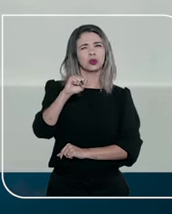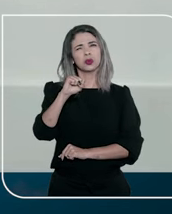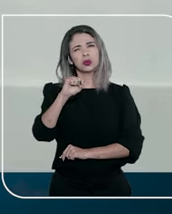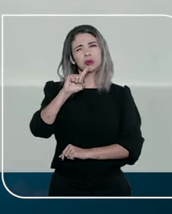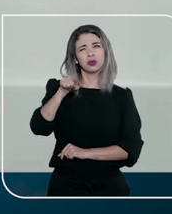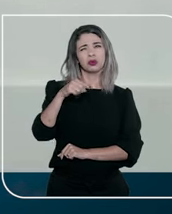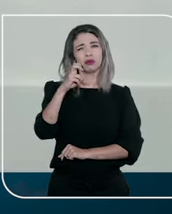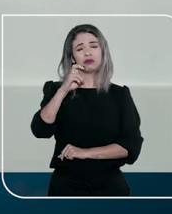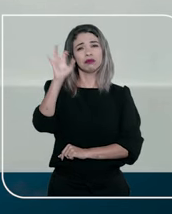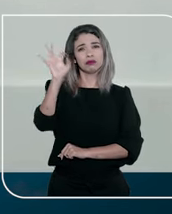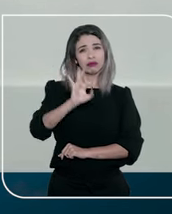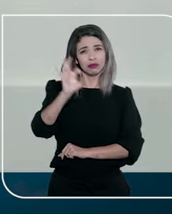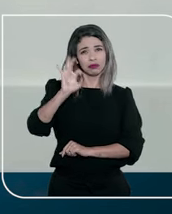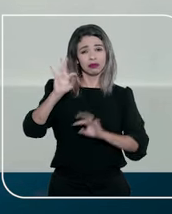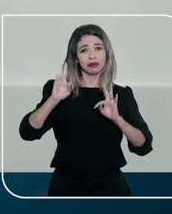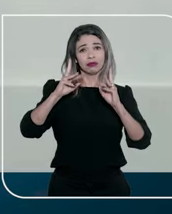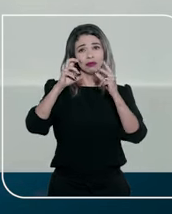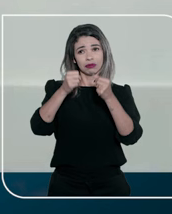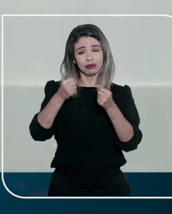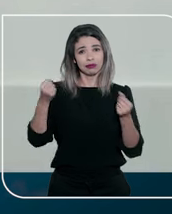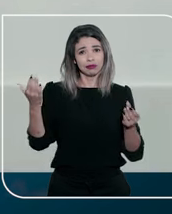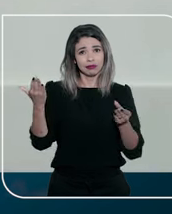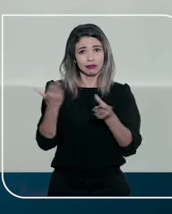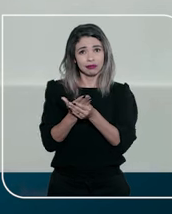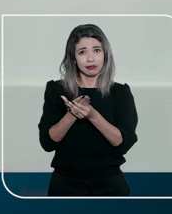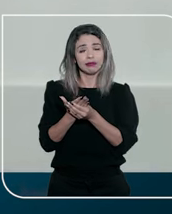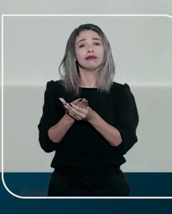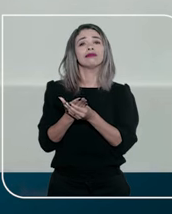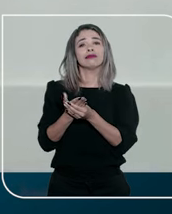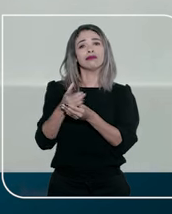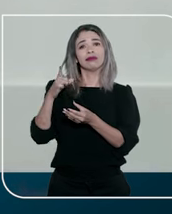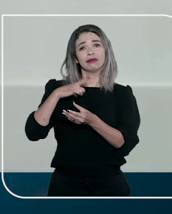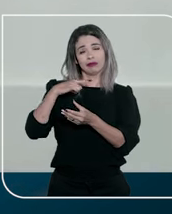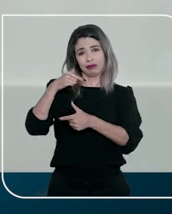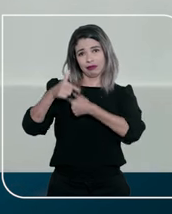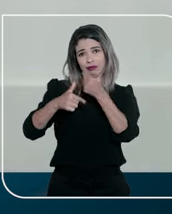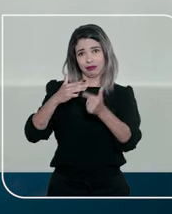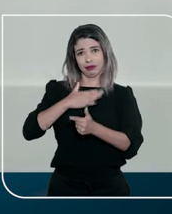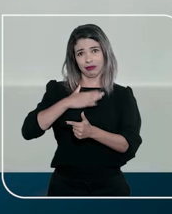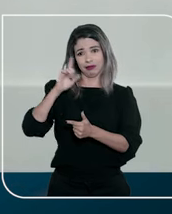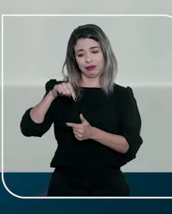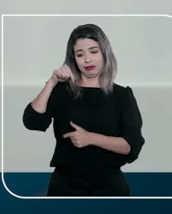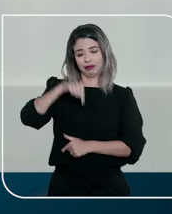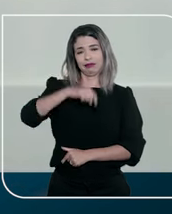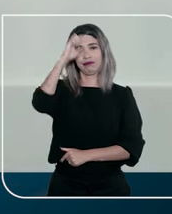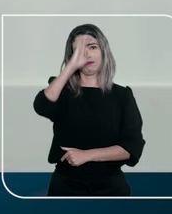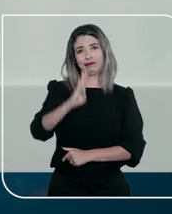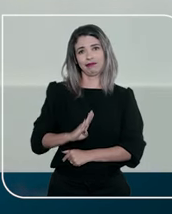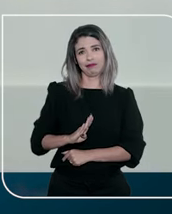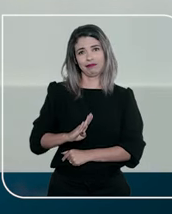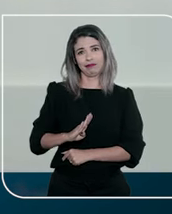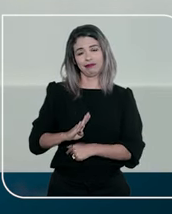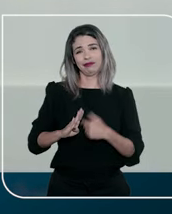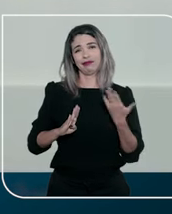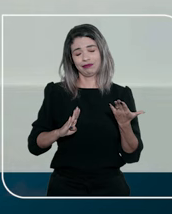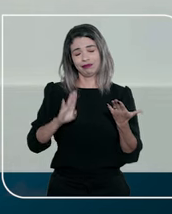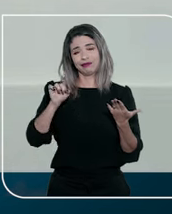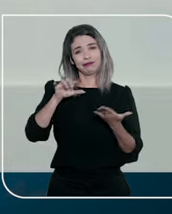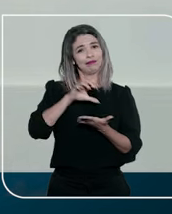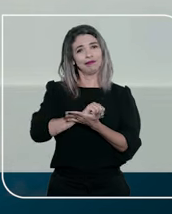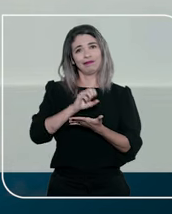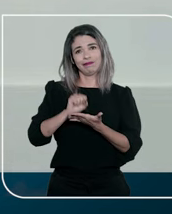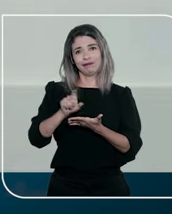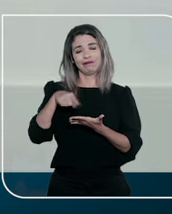98,5% de todos os processos do grupo no qual eu trabalho estão no Brasil. Esse é um dado que nós não comentamos,